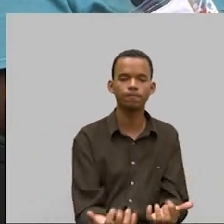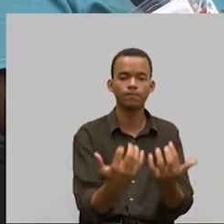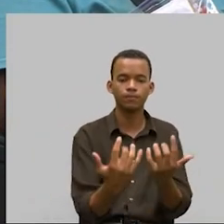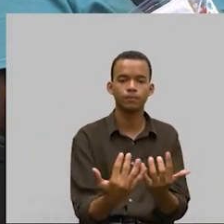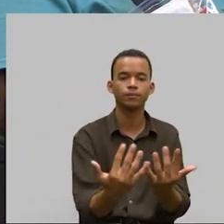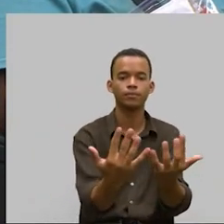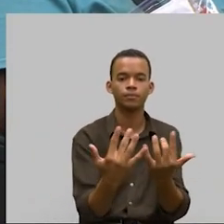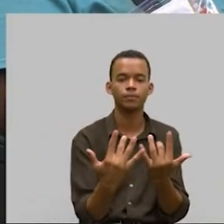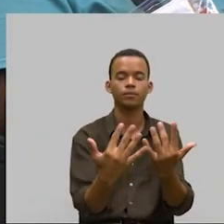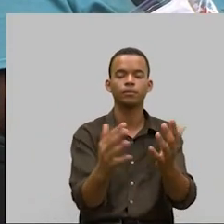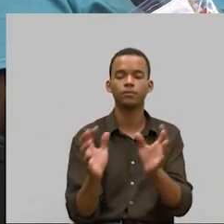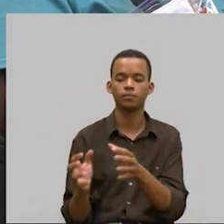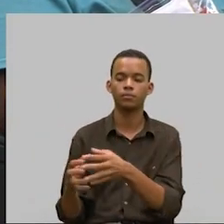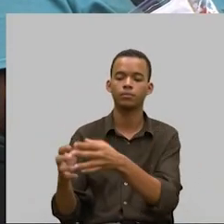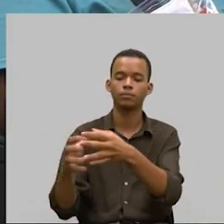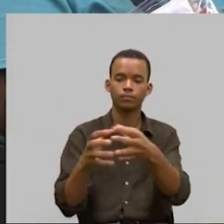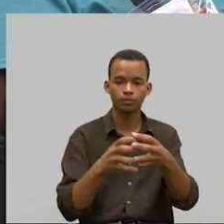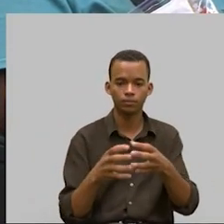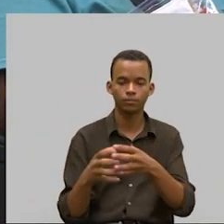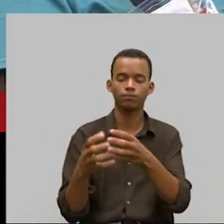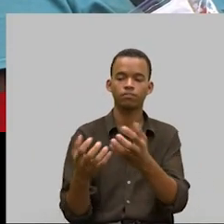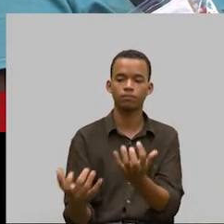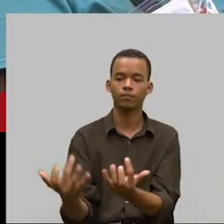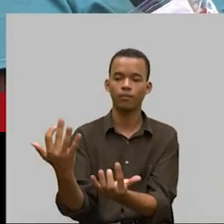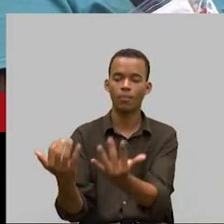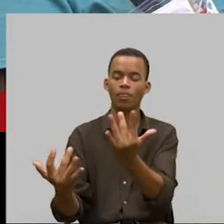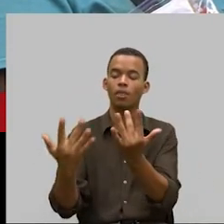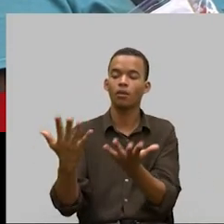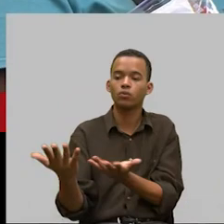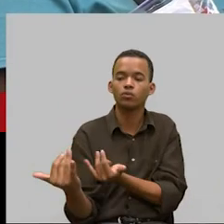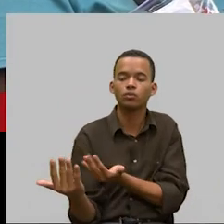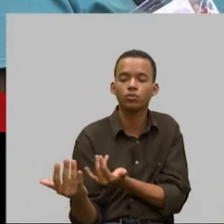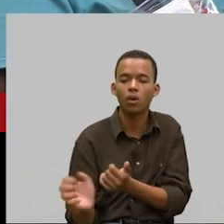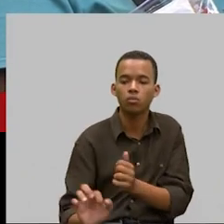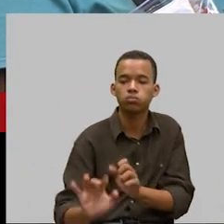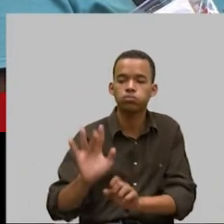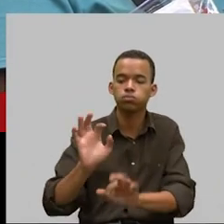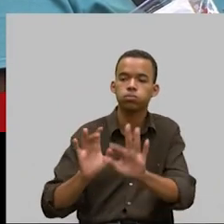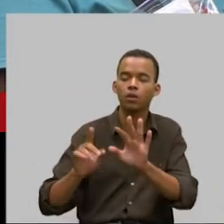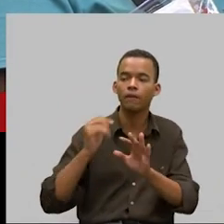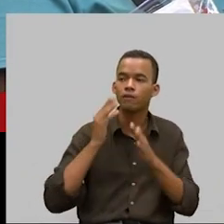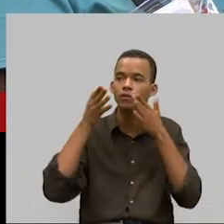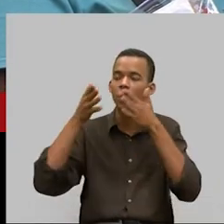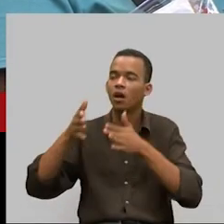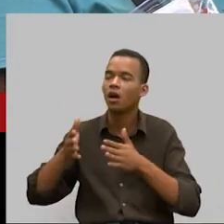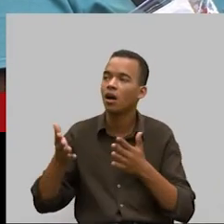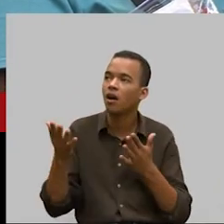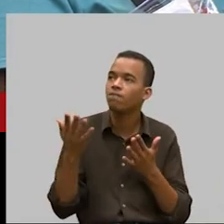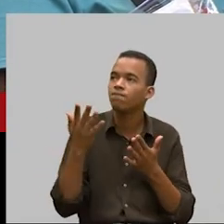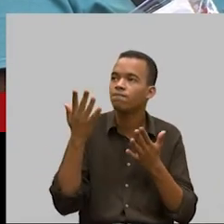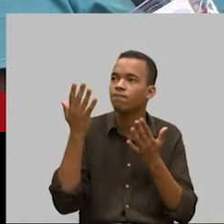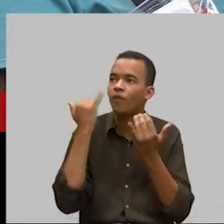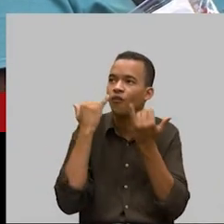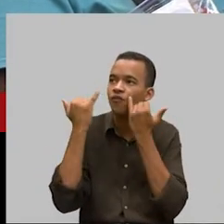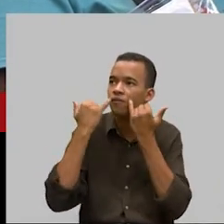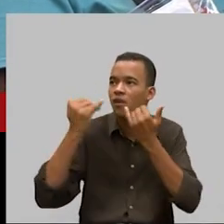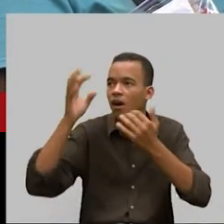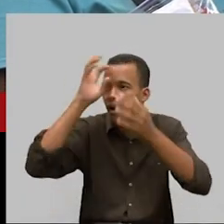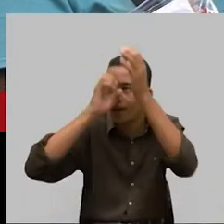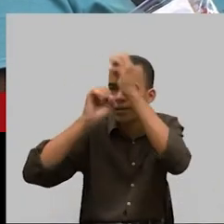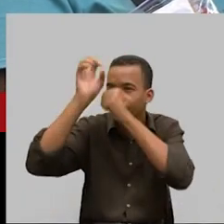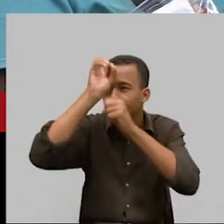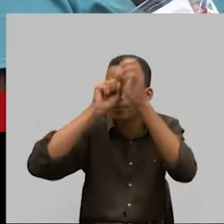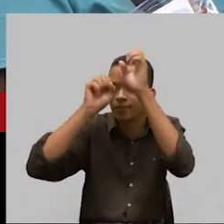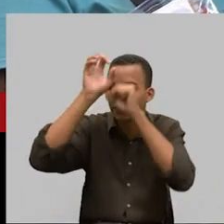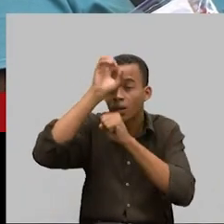cidades a representar os adolescentes e jovens chega com fome de conhecimento mas para isso precisa se